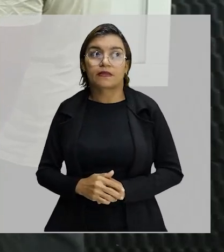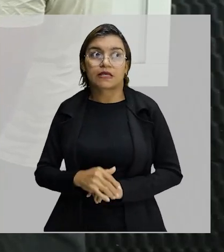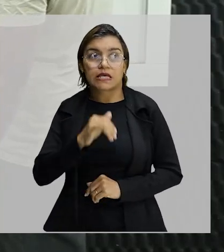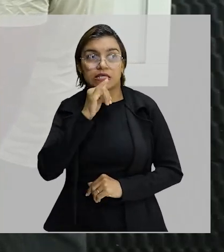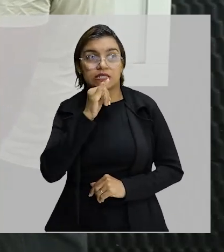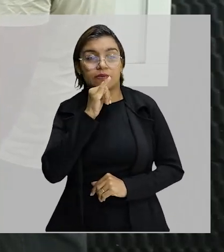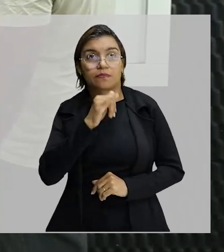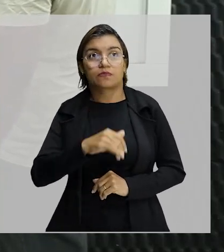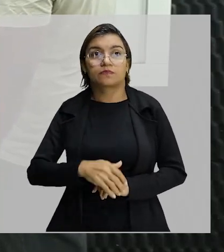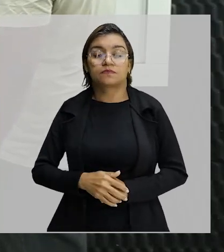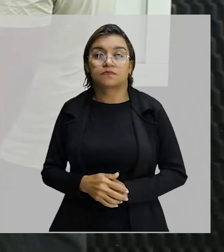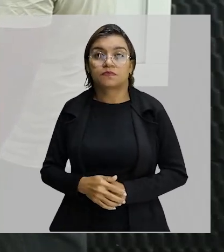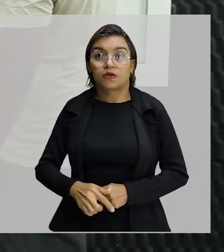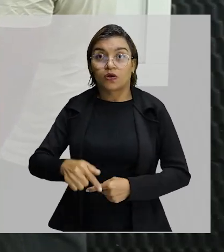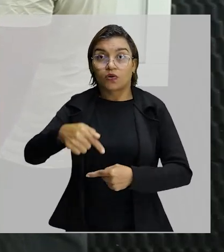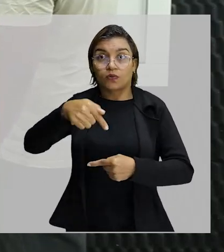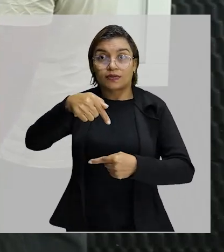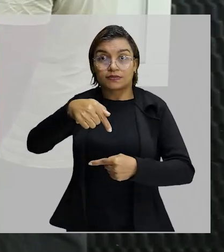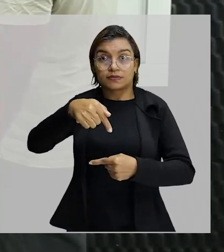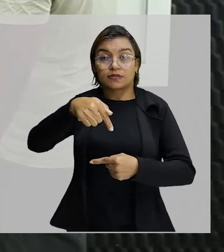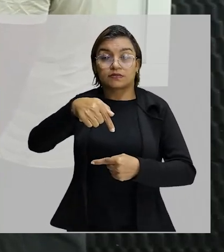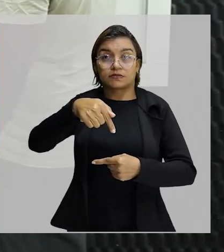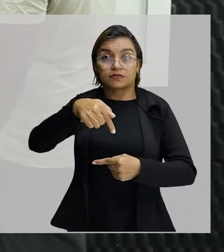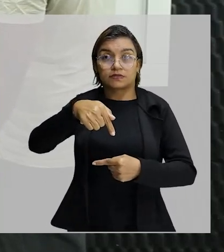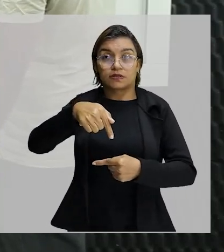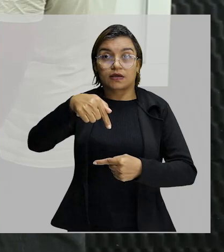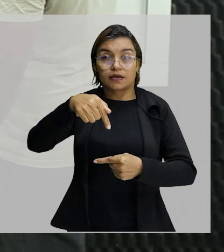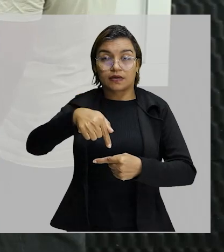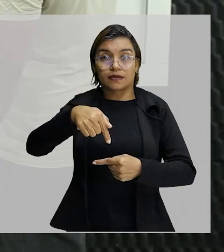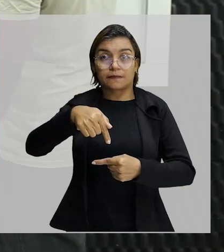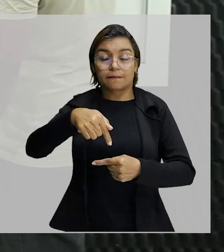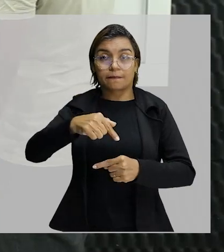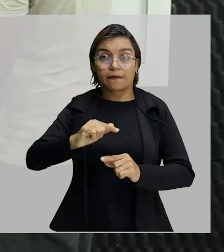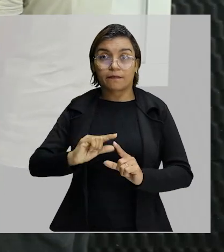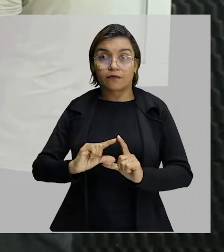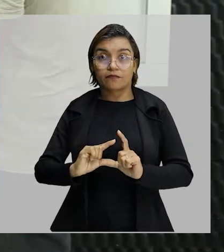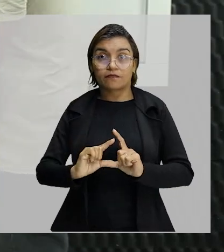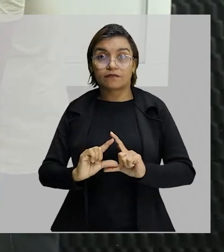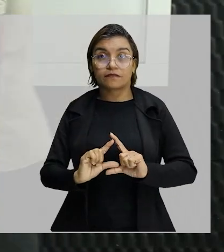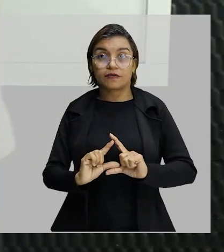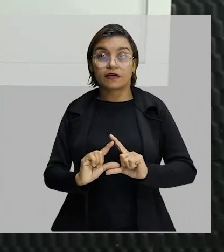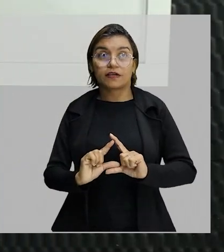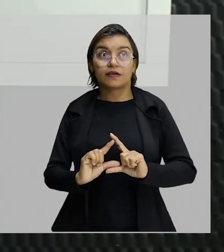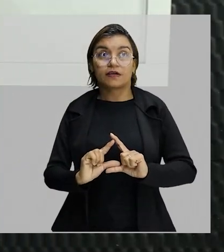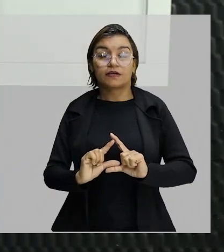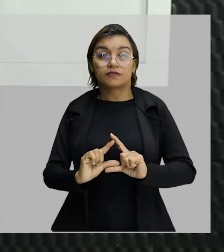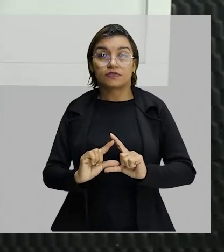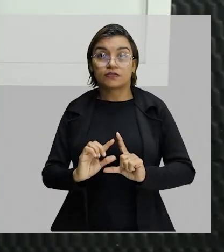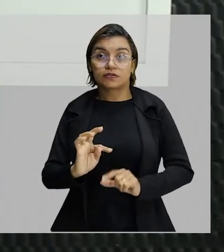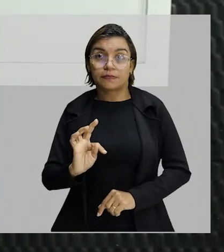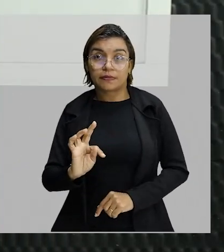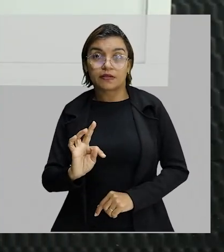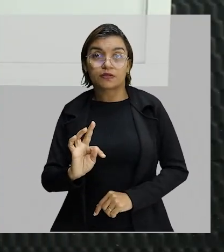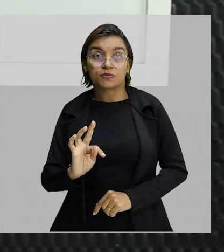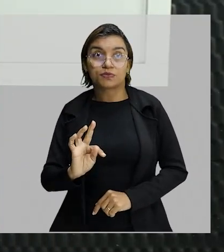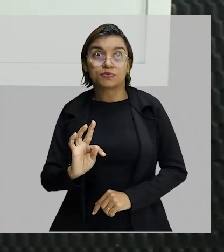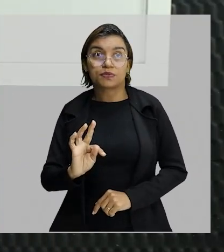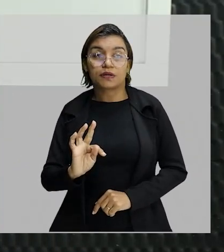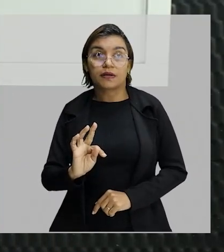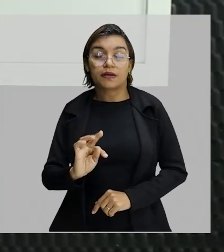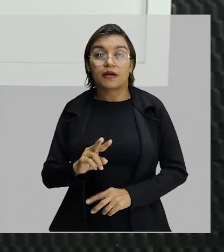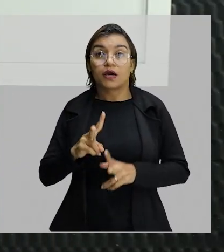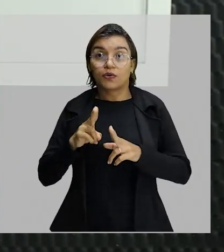calor por variação de temperatura é igual a massa vezes o calor específico. Tá